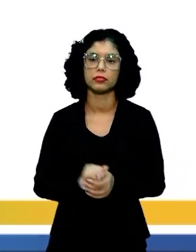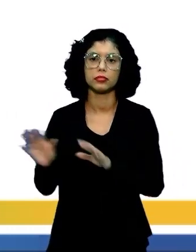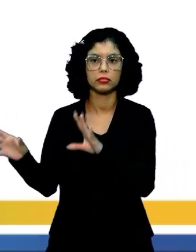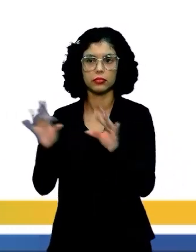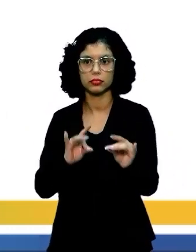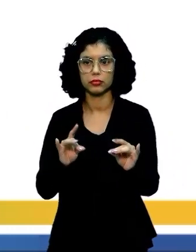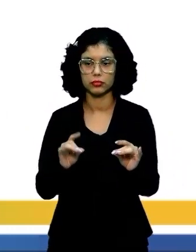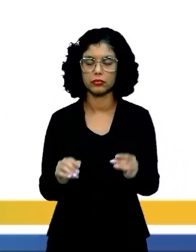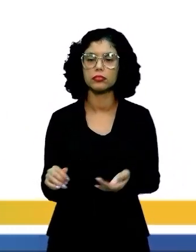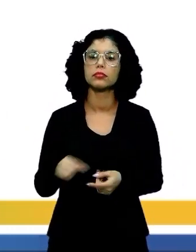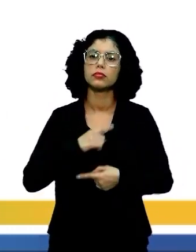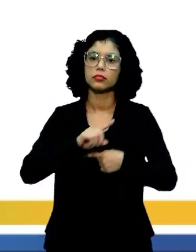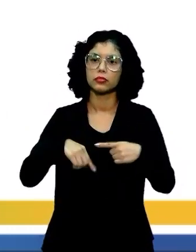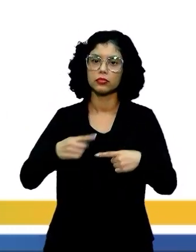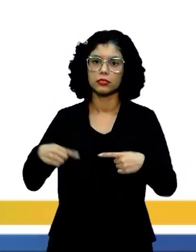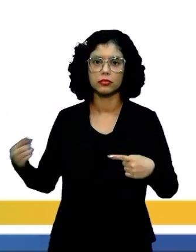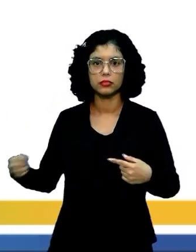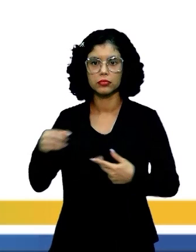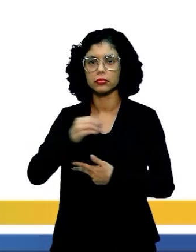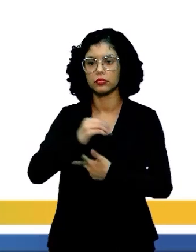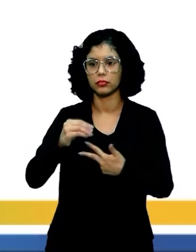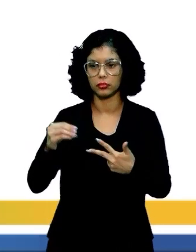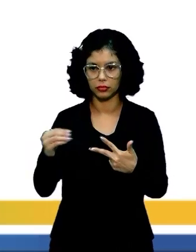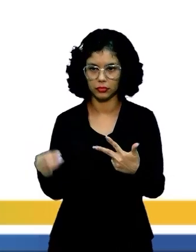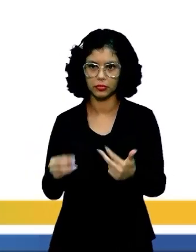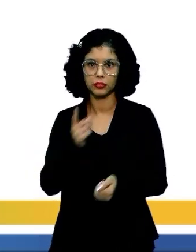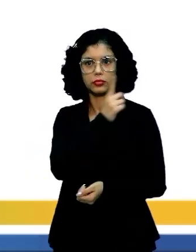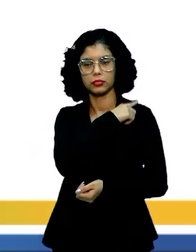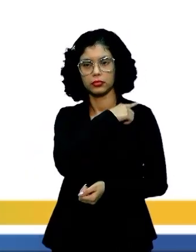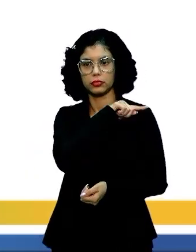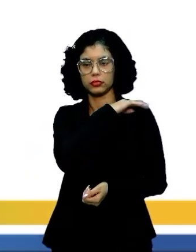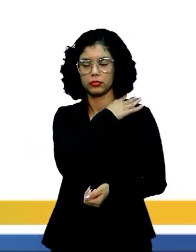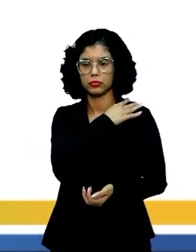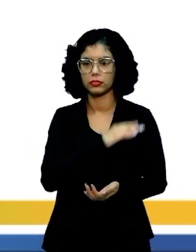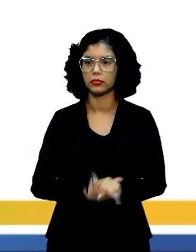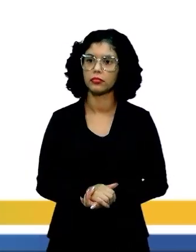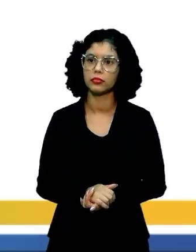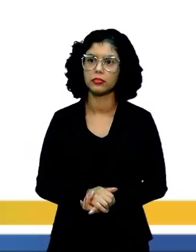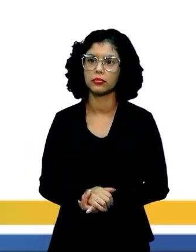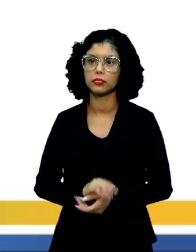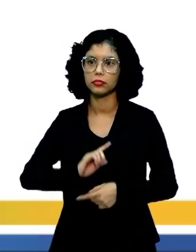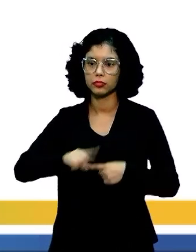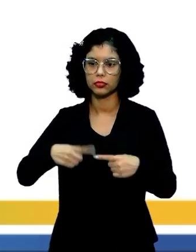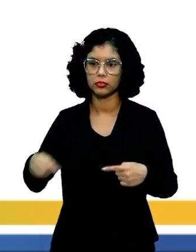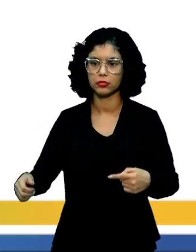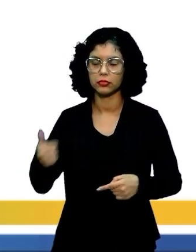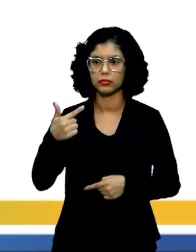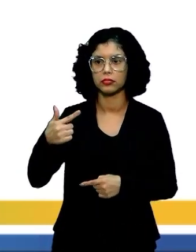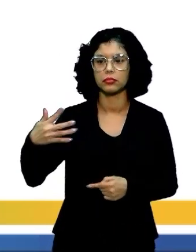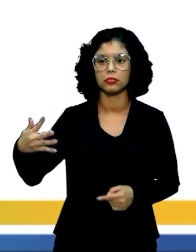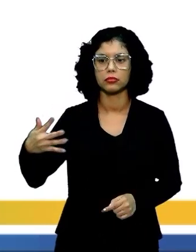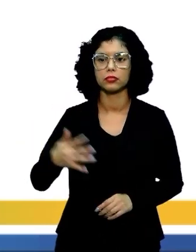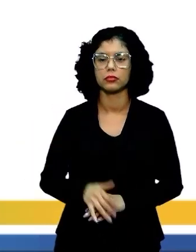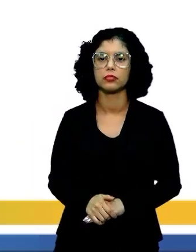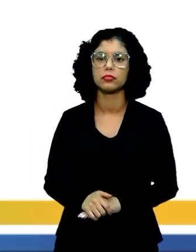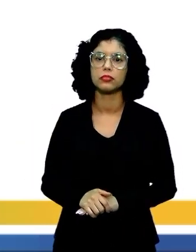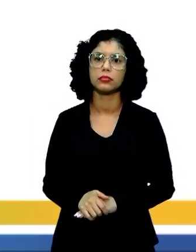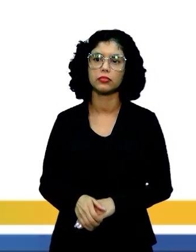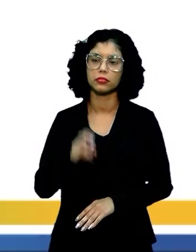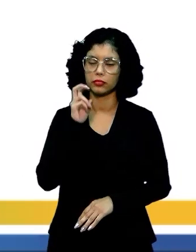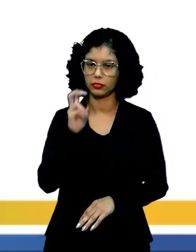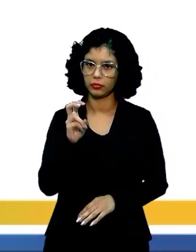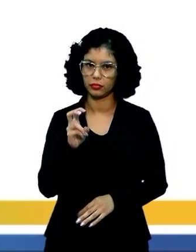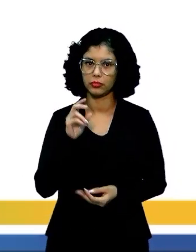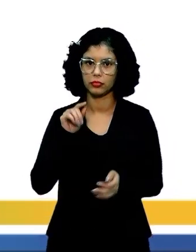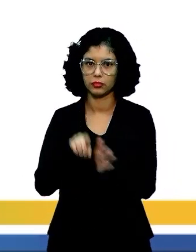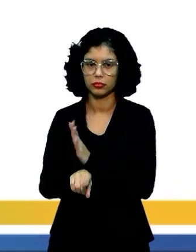ela está no livro A Prova Enem, do primeiro ano do ensino médio, ou primeira série, lá na página 24, tá? É a questão 5,